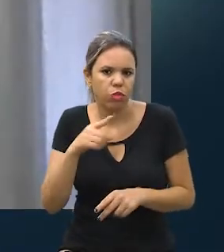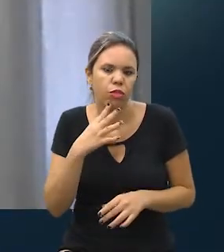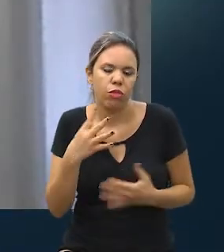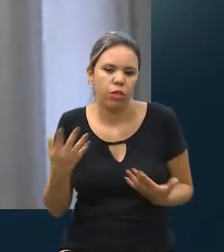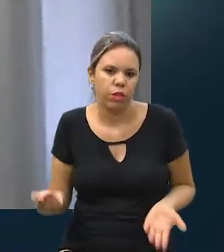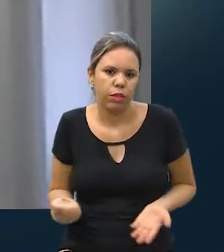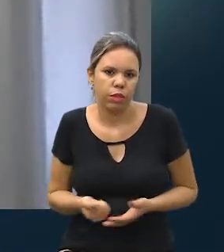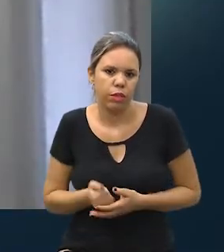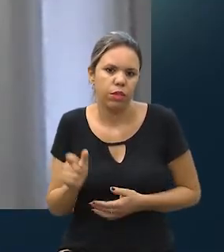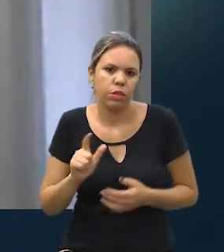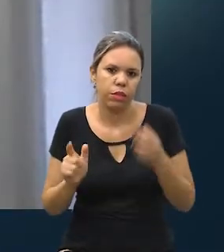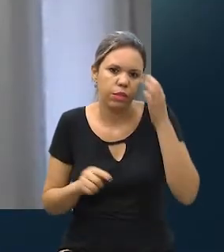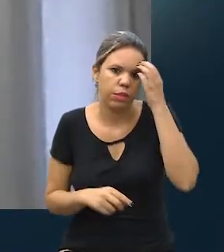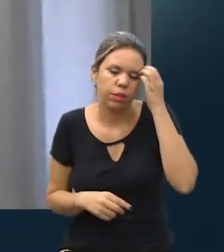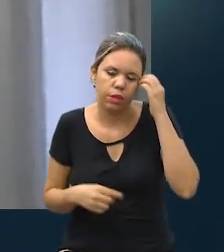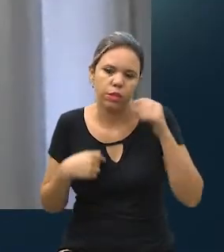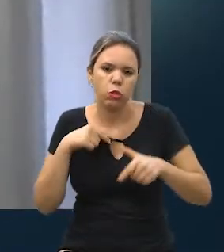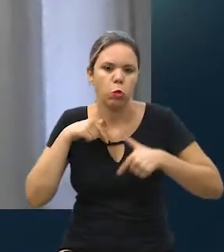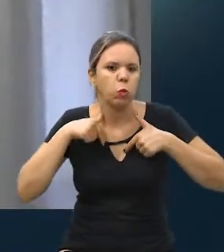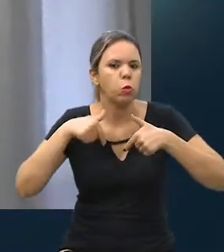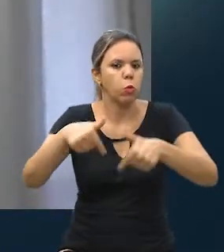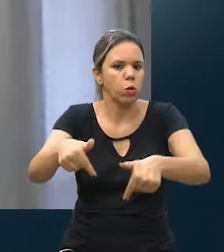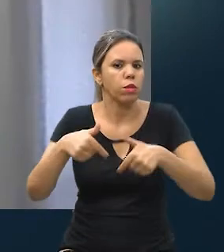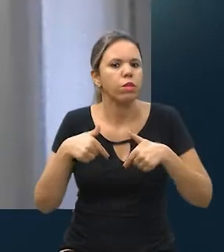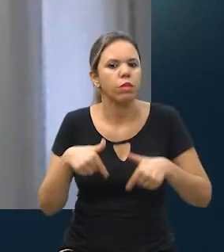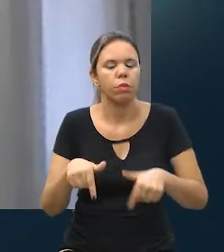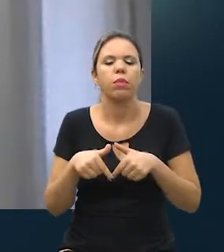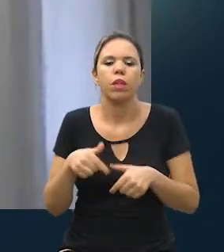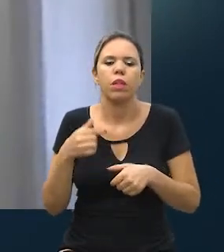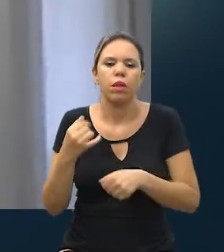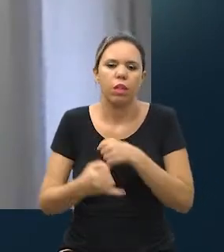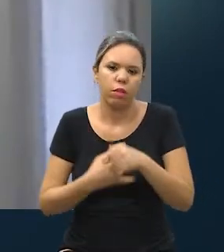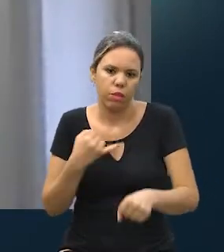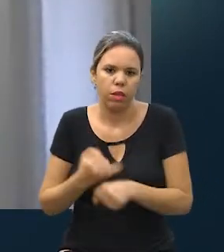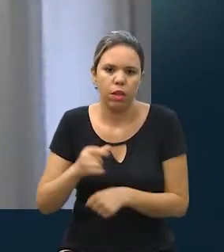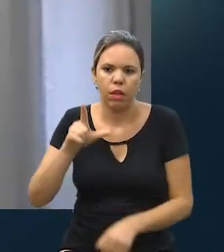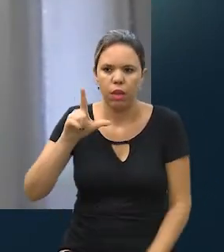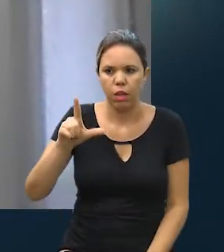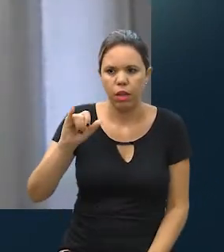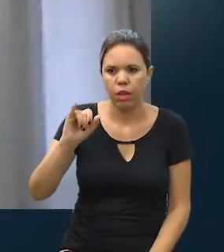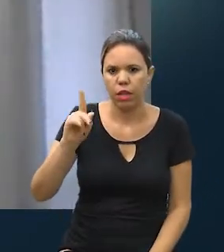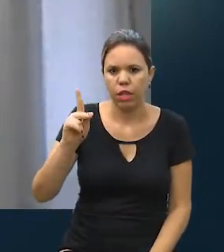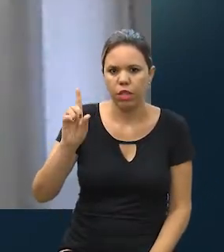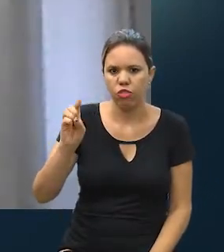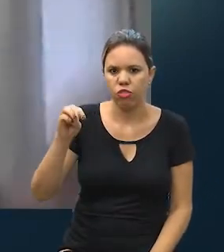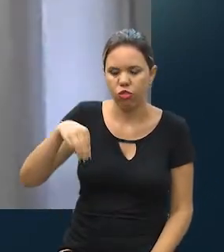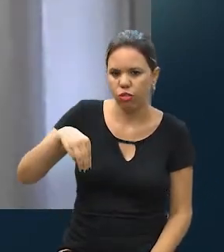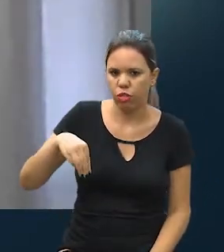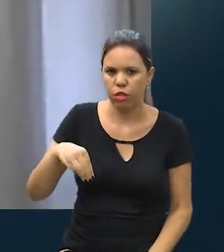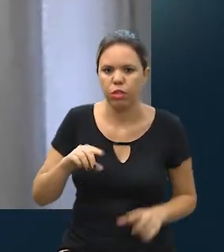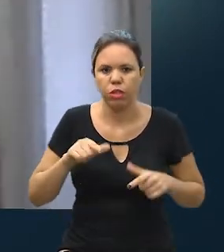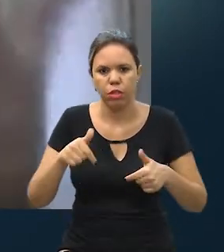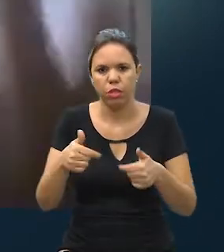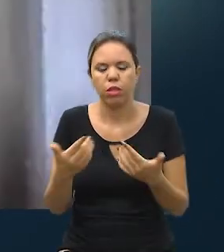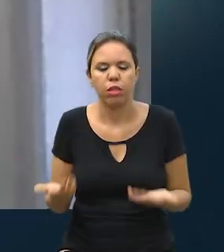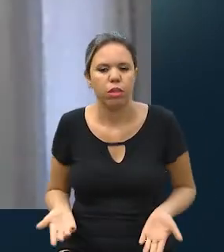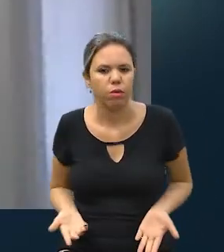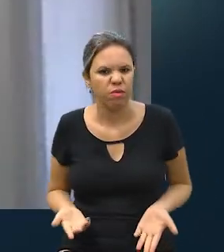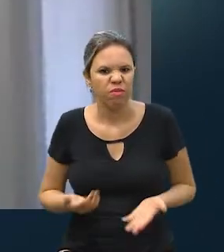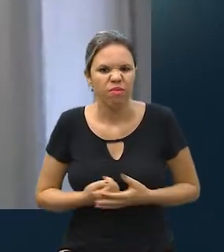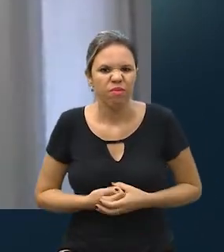conheço, obviamente. Eu atuo bastante no LinkedIn, que é uma plataforma também interessante.